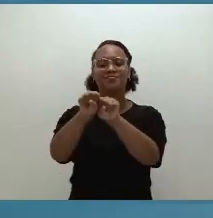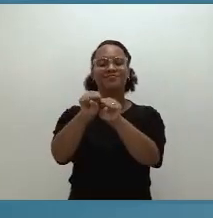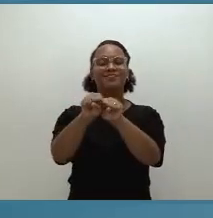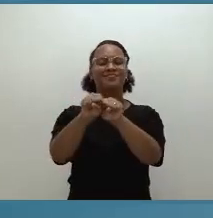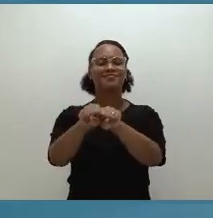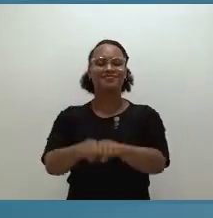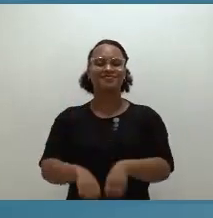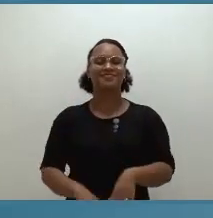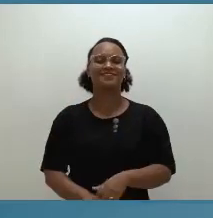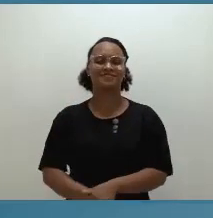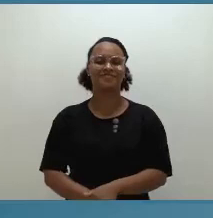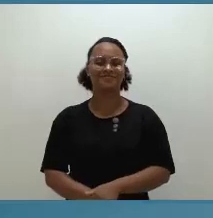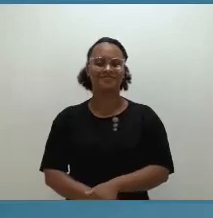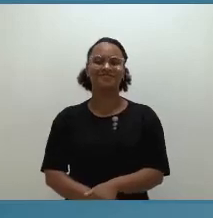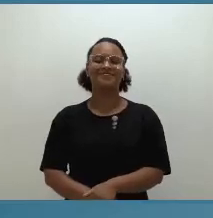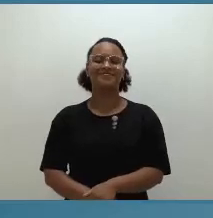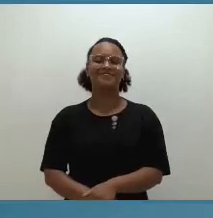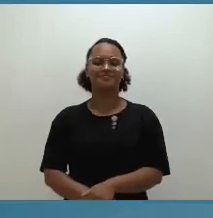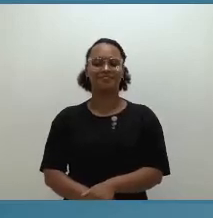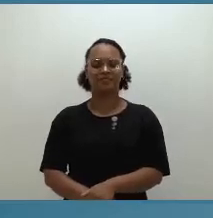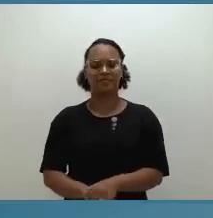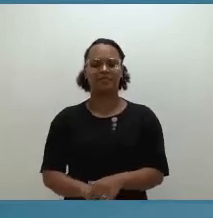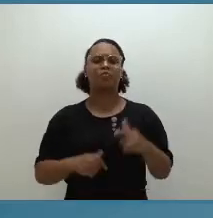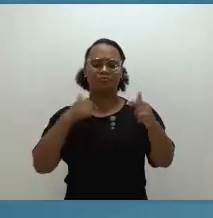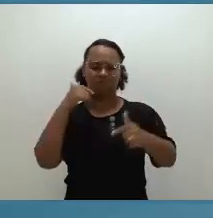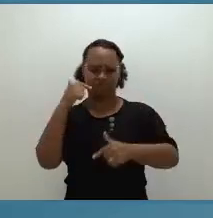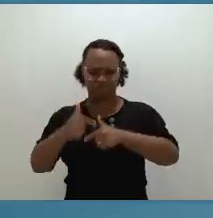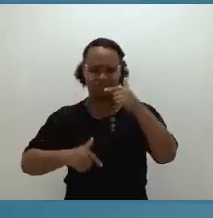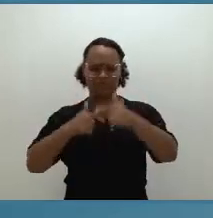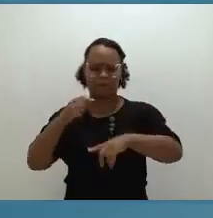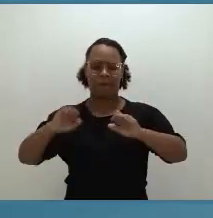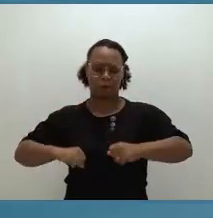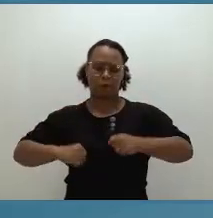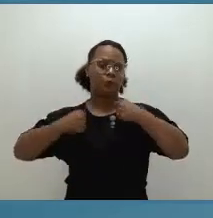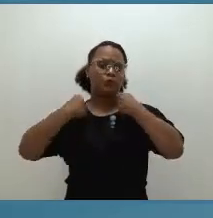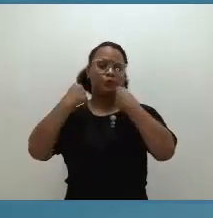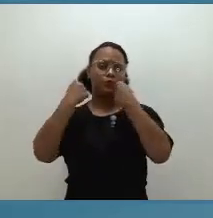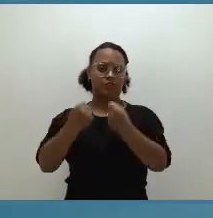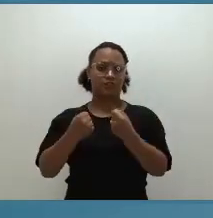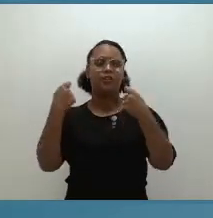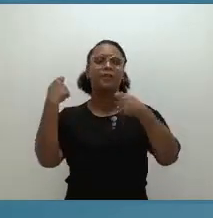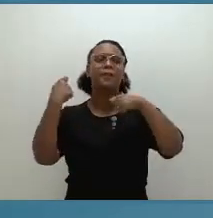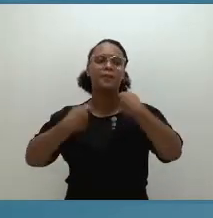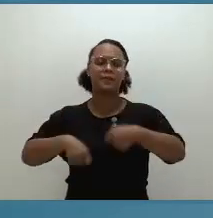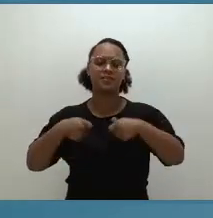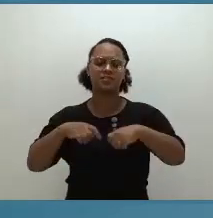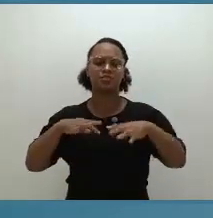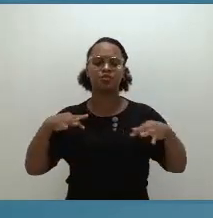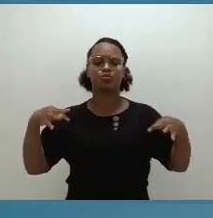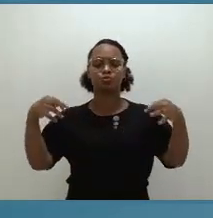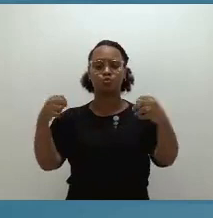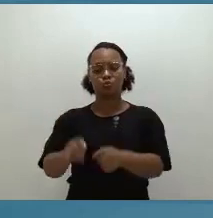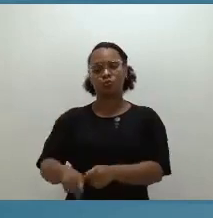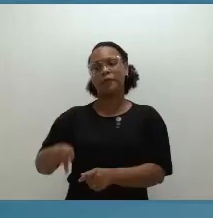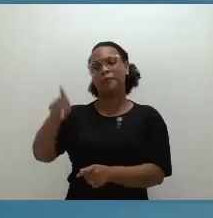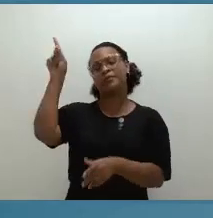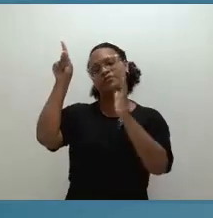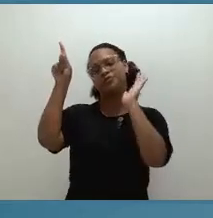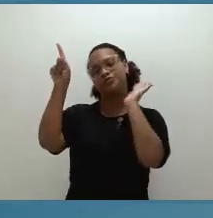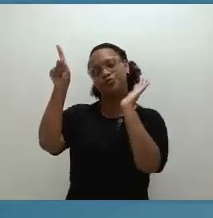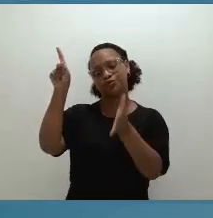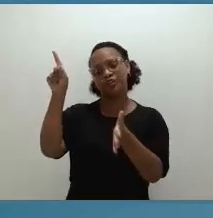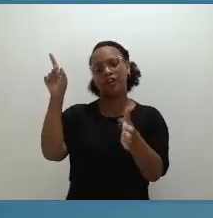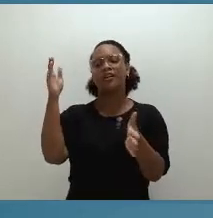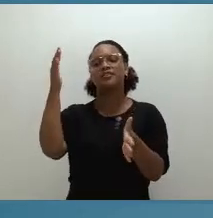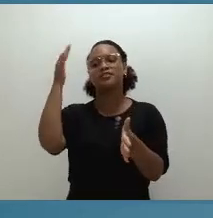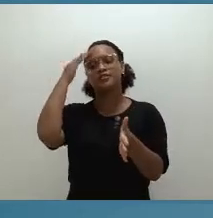É uma tarefa se árdua, como você próprio diz, e todos que já passaram pela presidência já tiveram essa